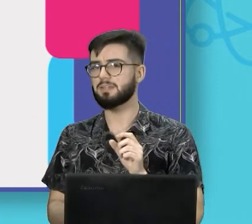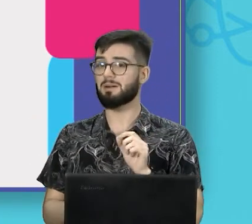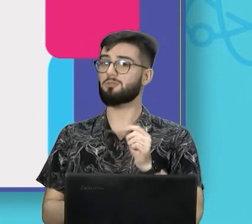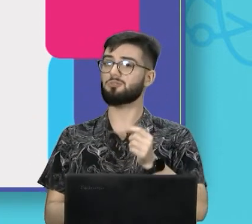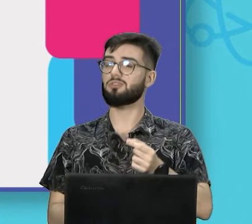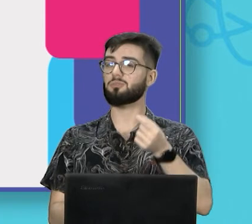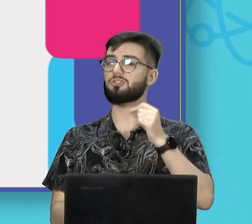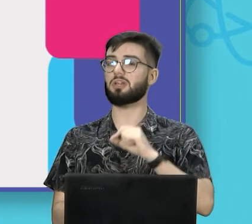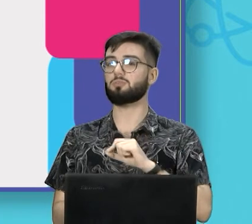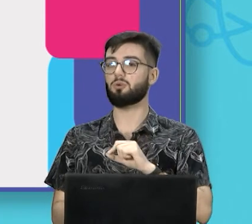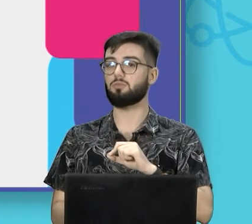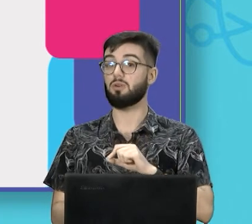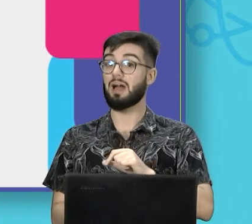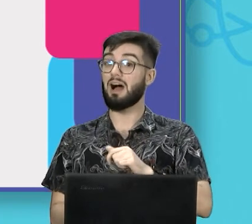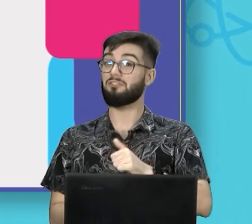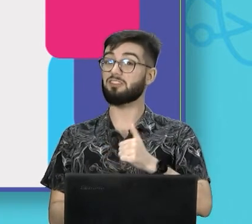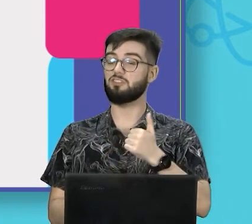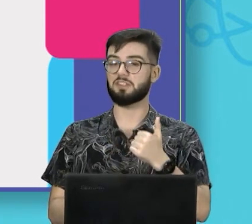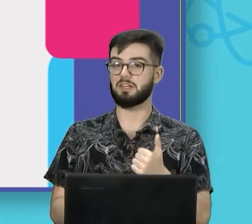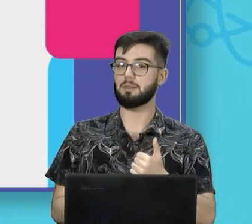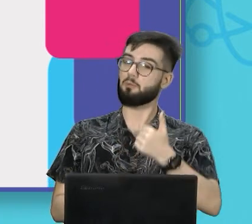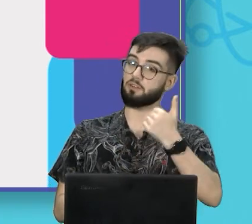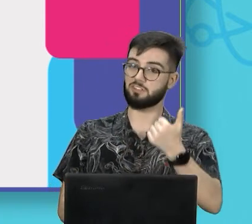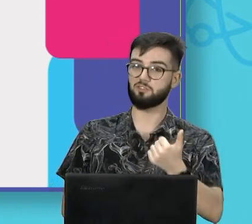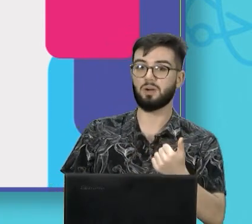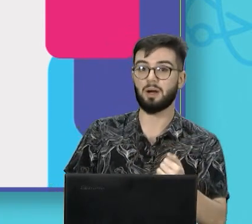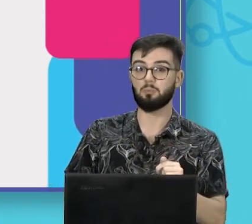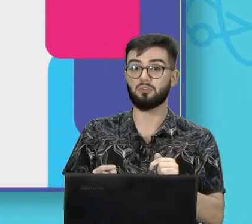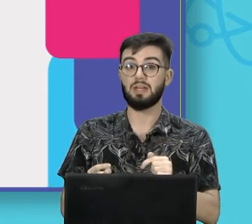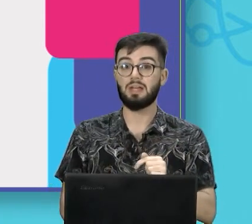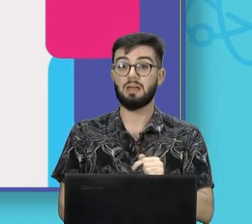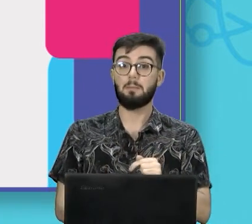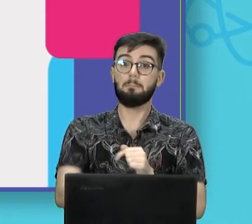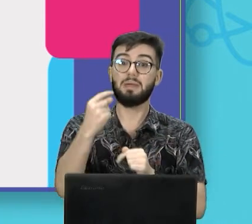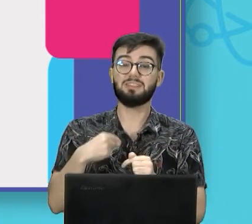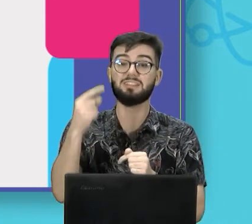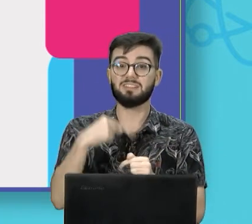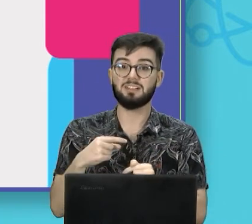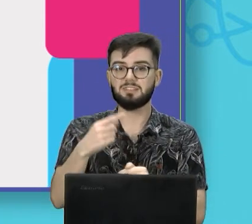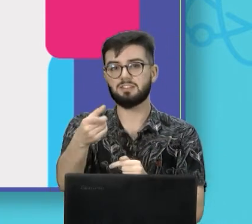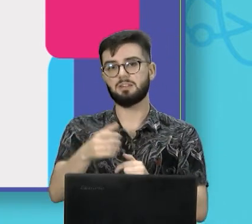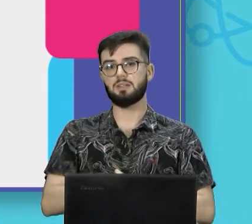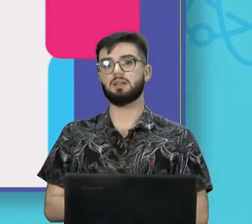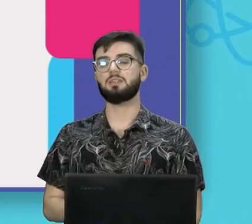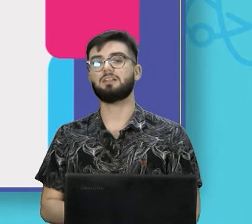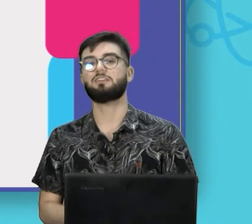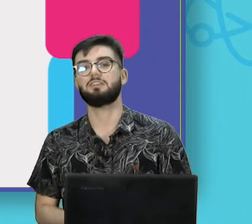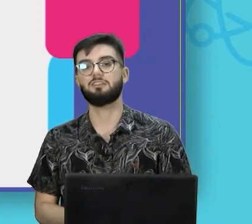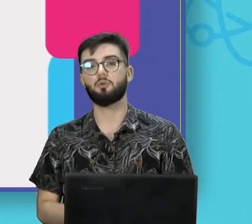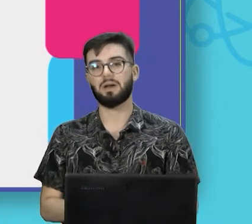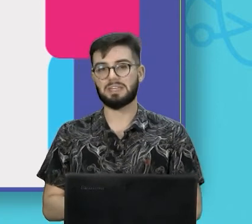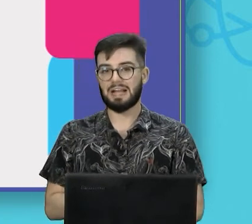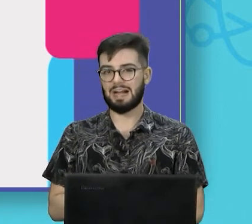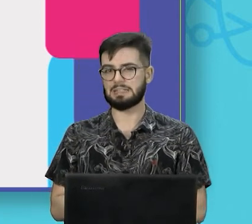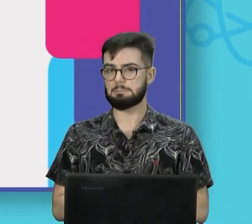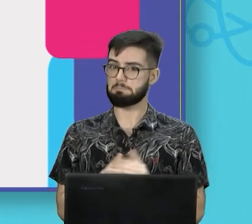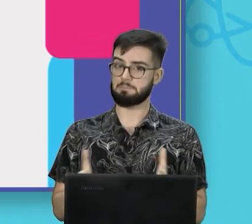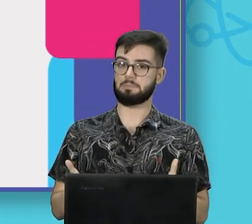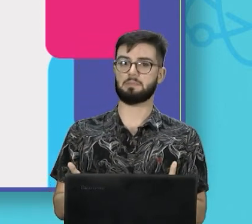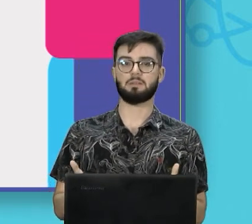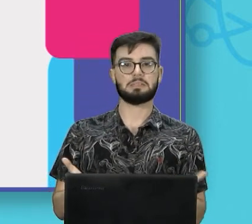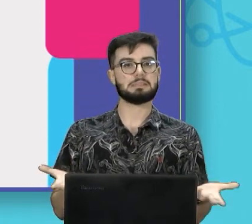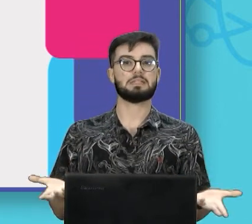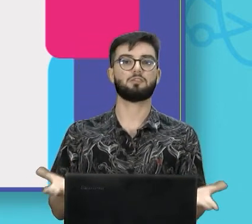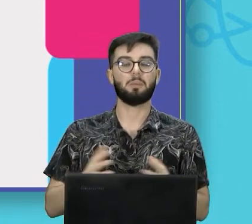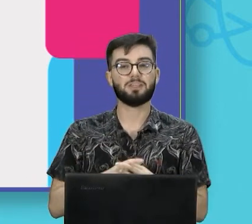só que perceba a constituição do estado novo havia sido escrita por Francisco Campos meses antes da cidade descoberta da